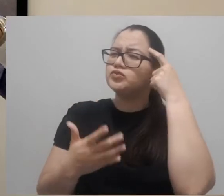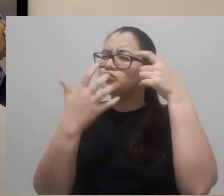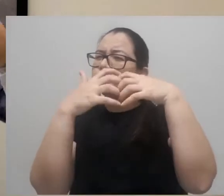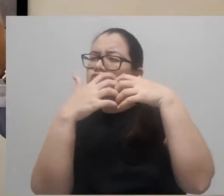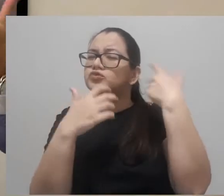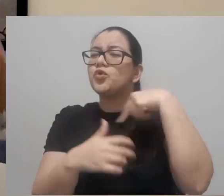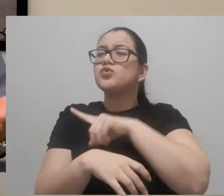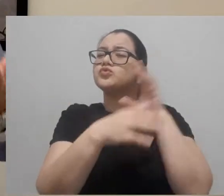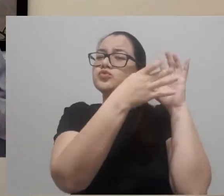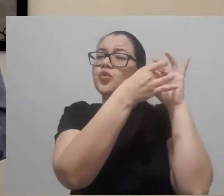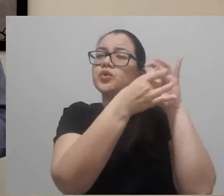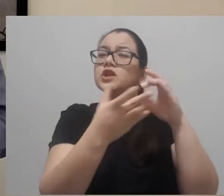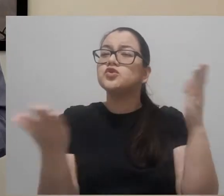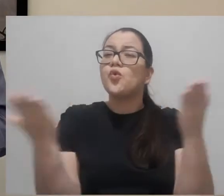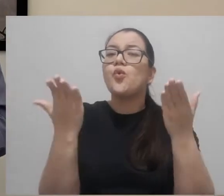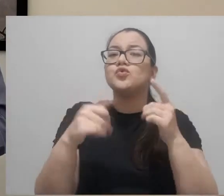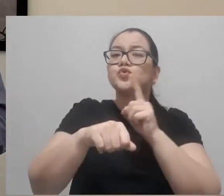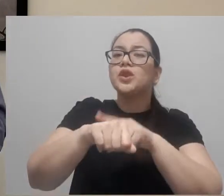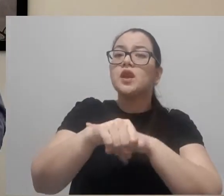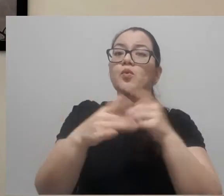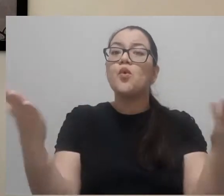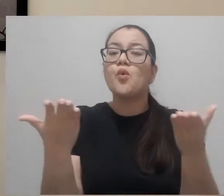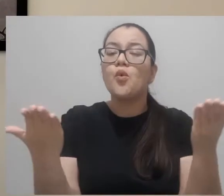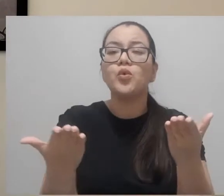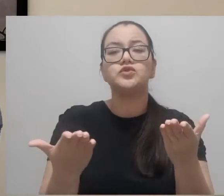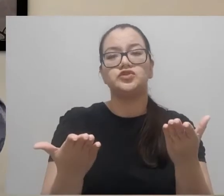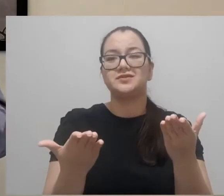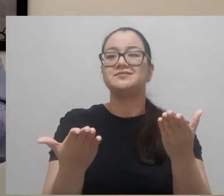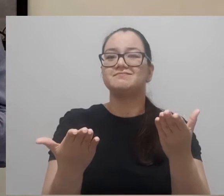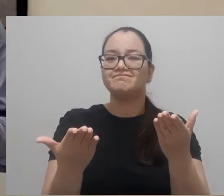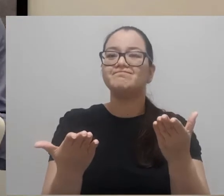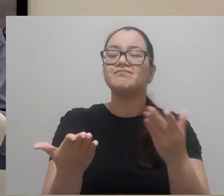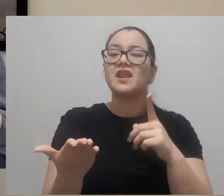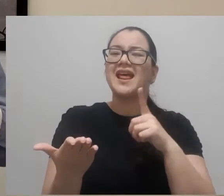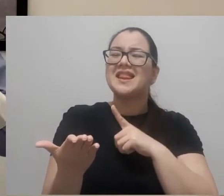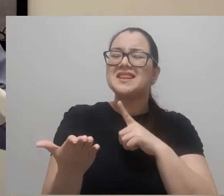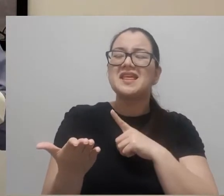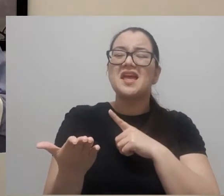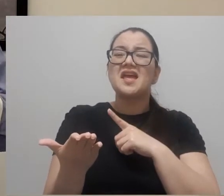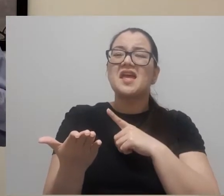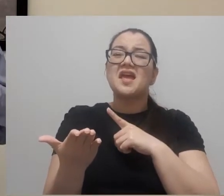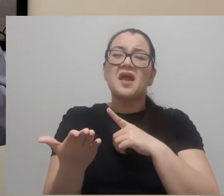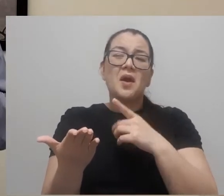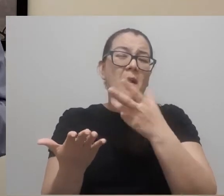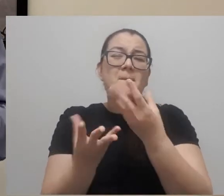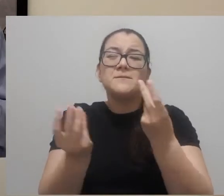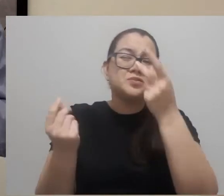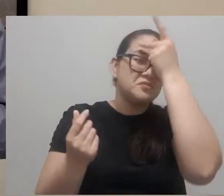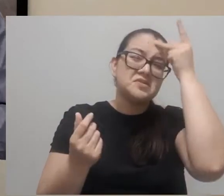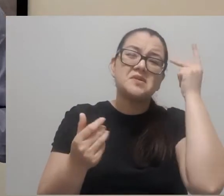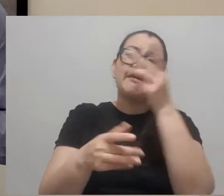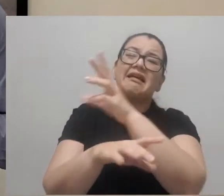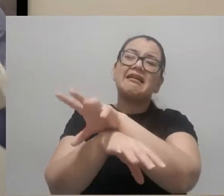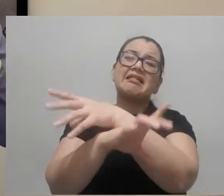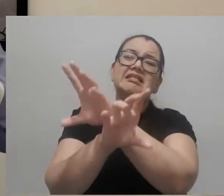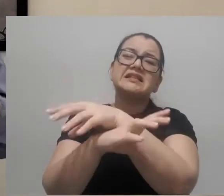Existem distorções, existem negligências acerca de se tratar essa